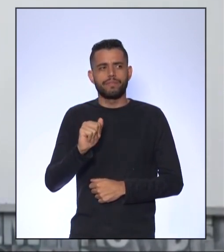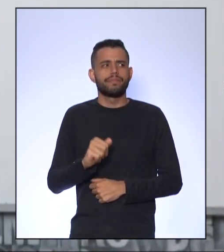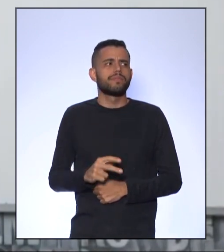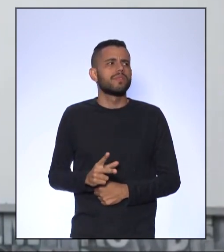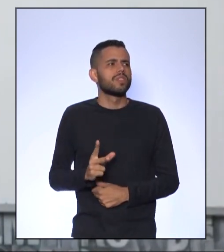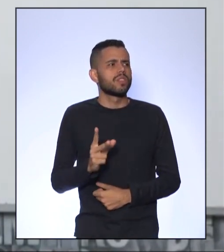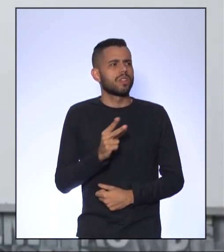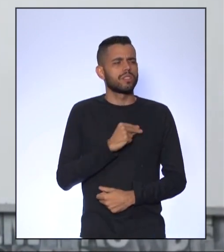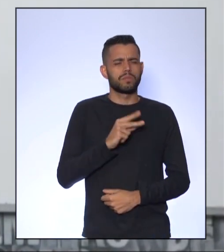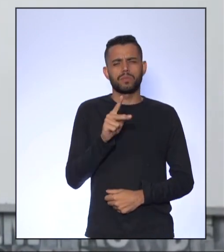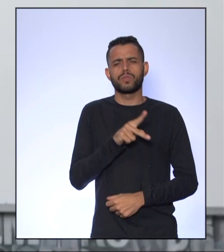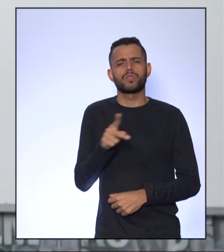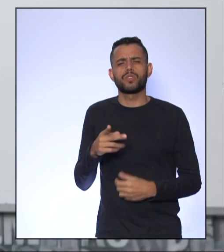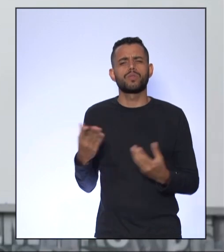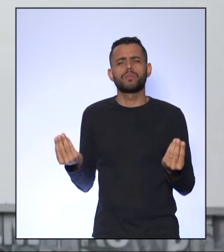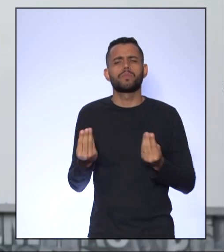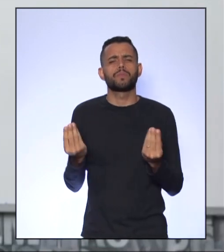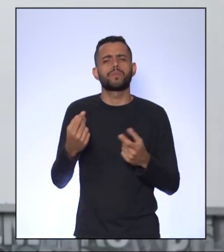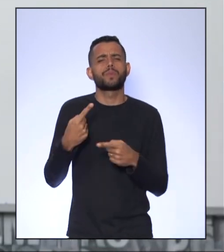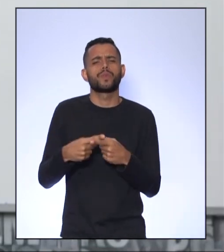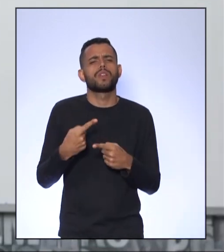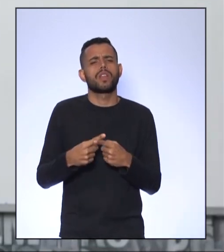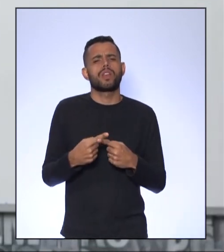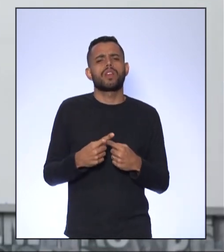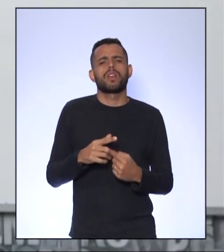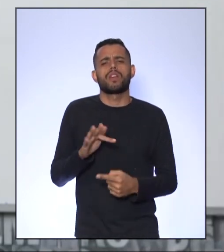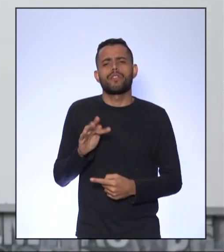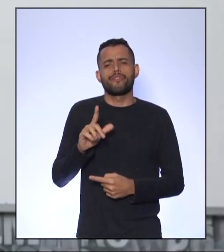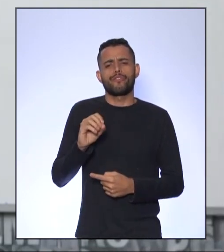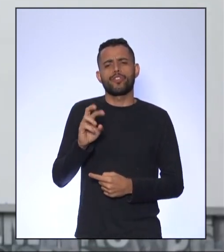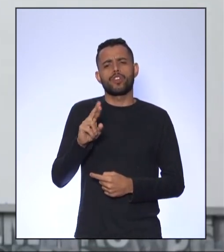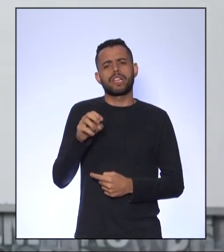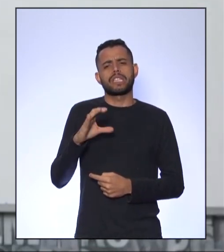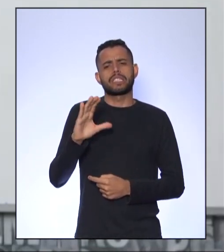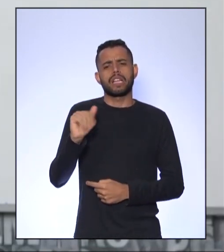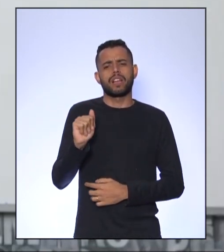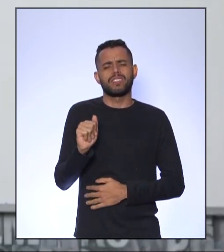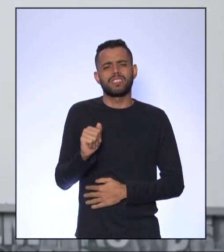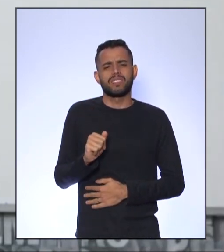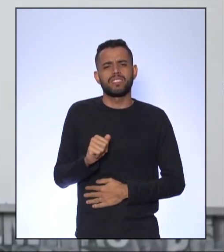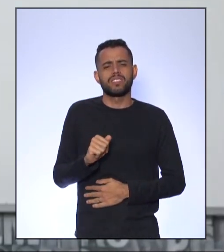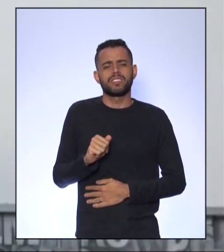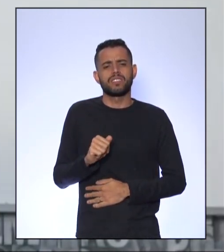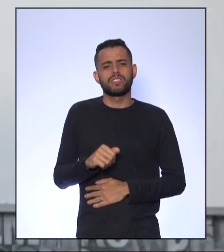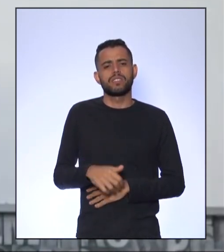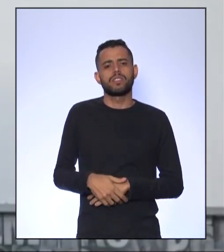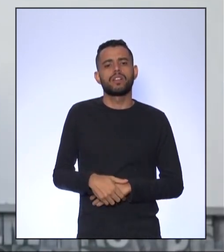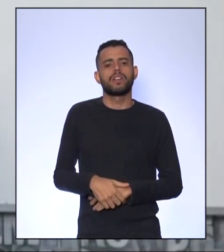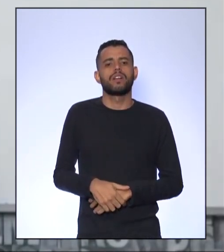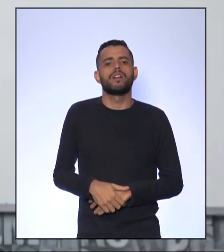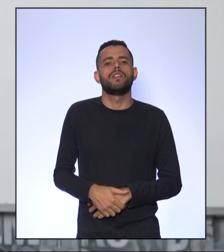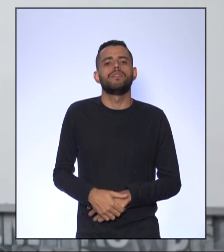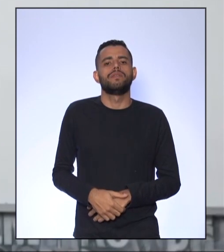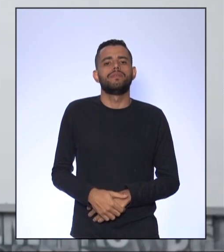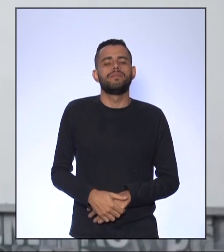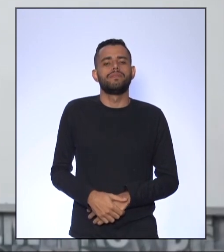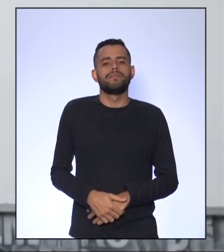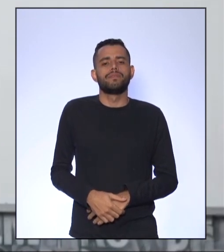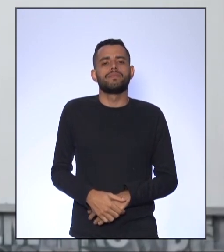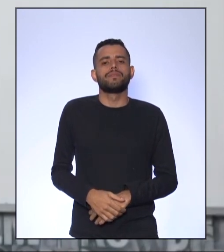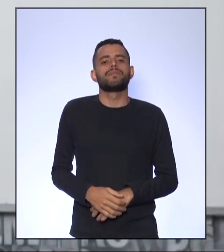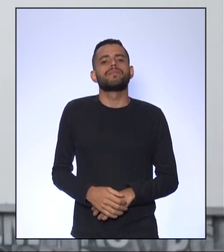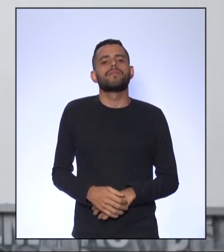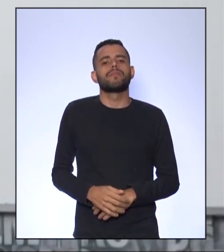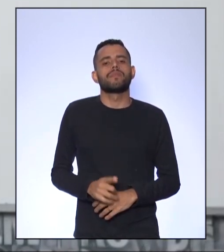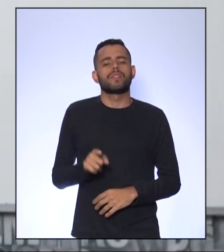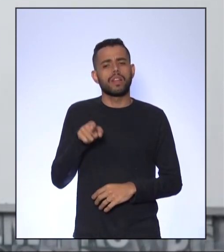Professor, por que está em Florença? Simples. Olha aqui, estudante. Em Florença, nós vamos